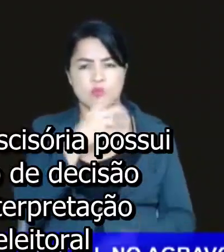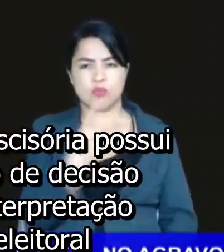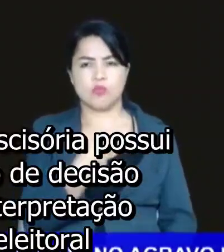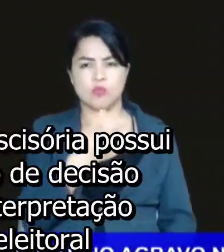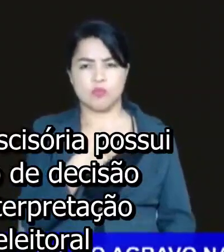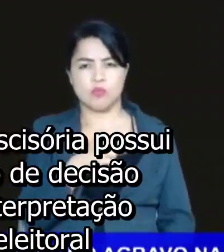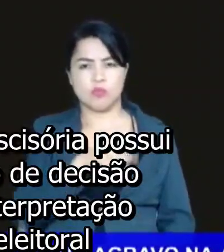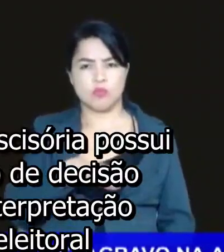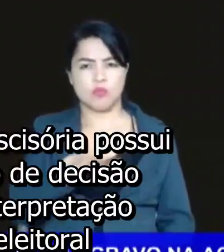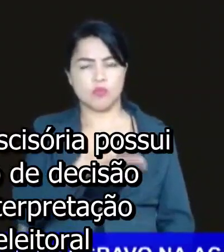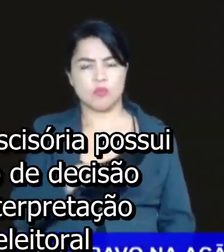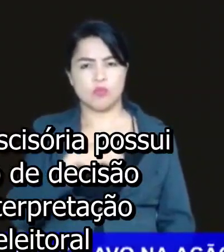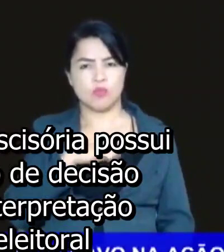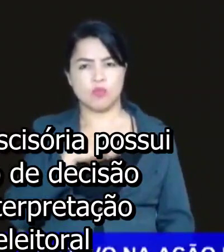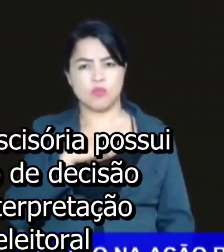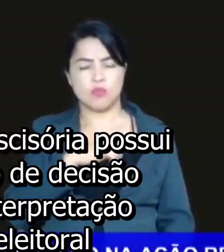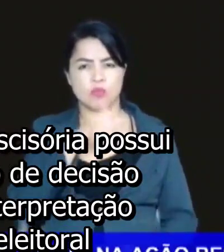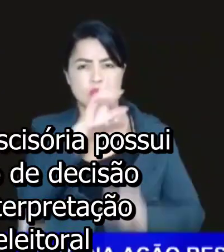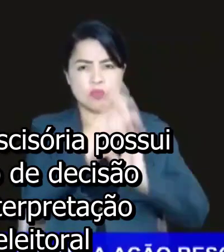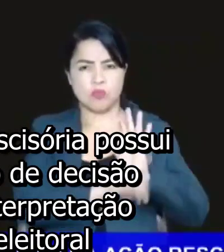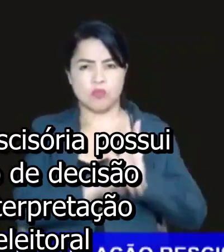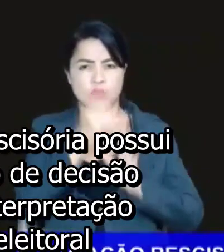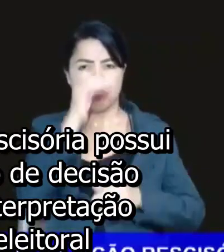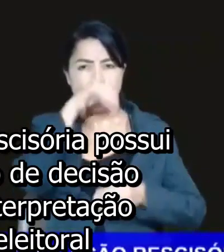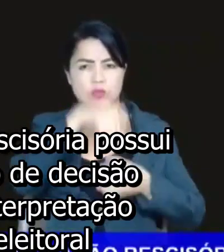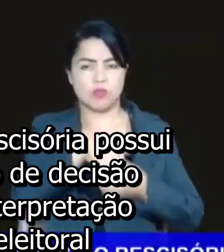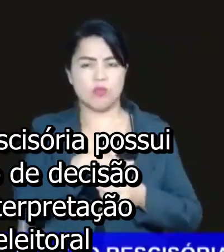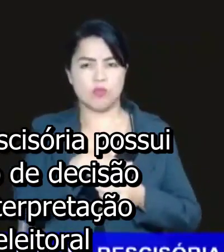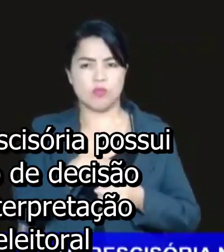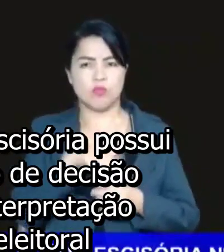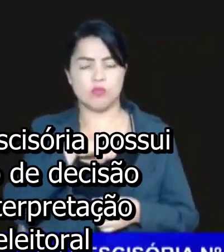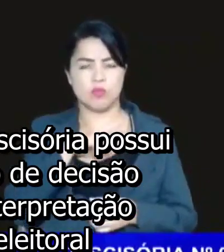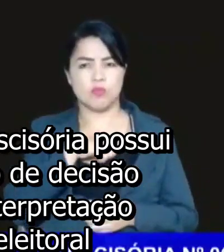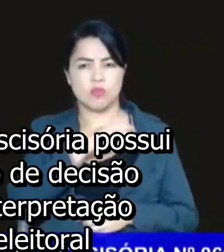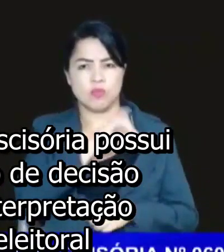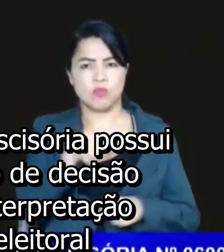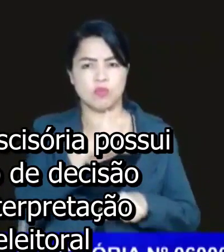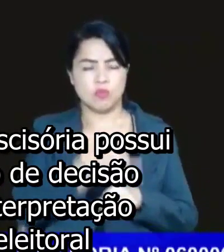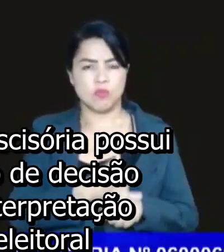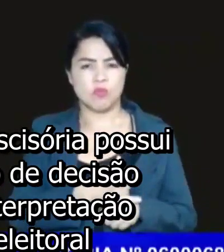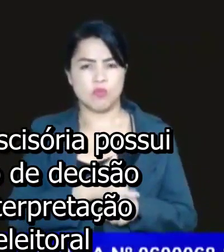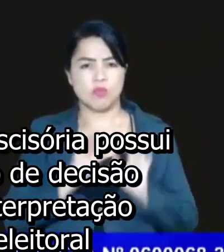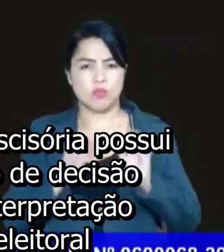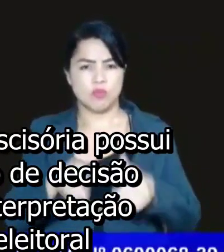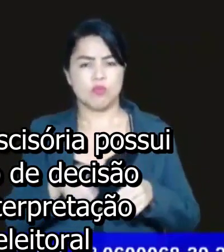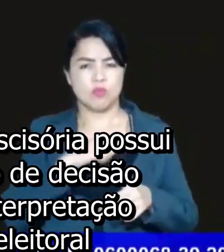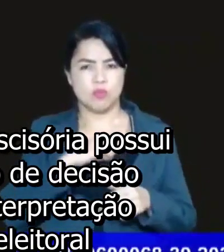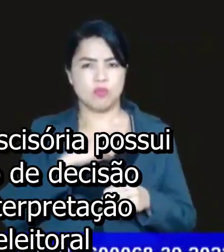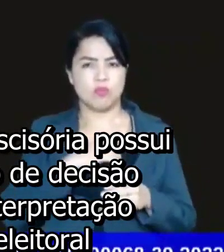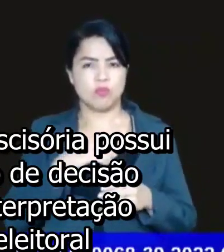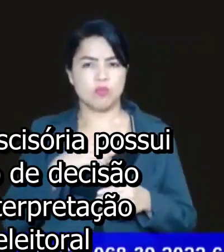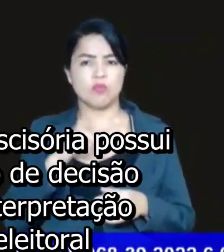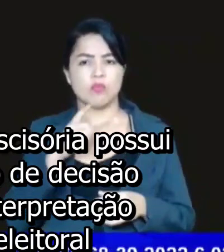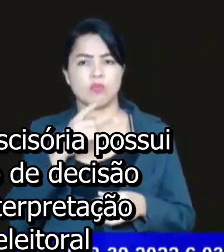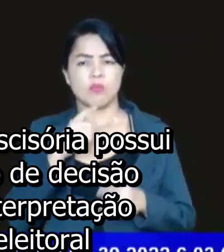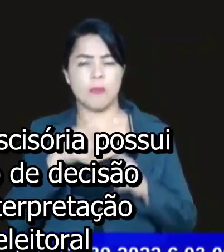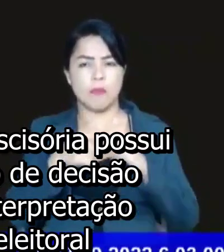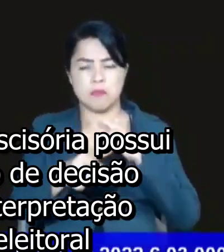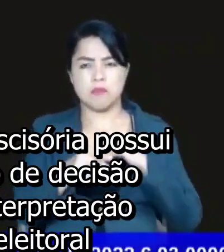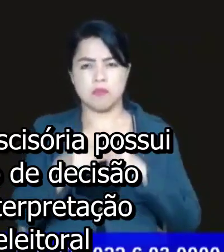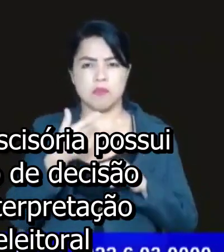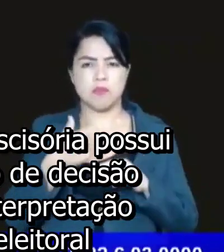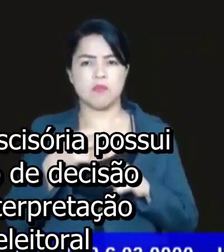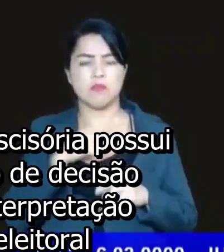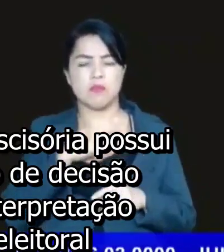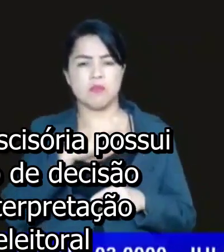âmbito do direito eleitoral, a ação rescisória possui regramento específico e restringe-se à desconstituição de decisão que